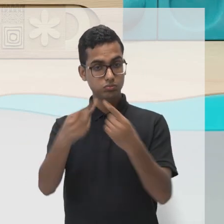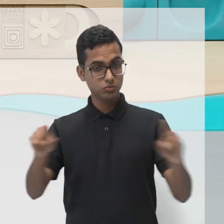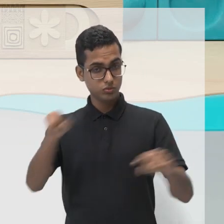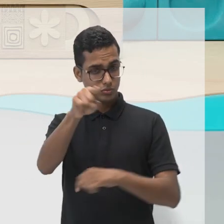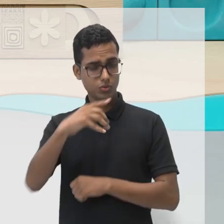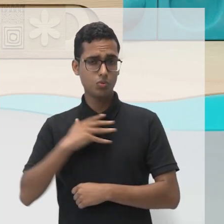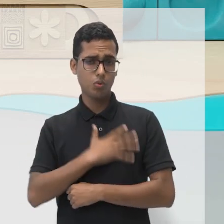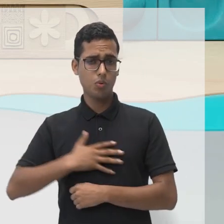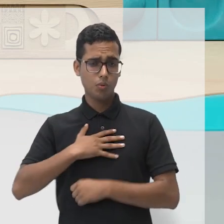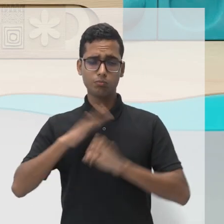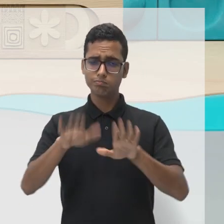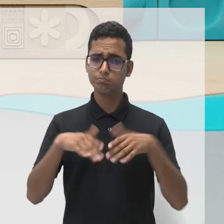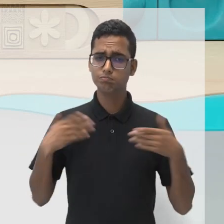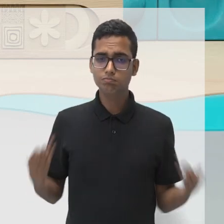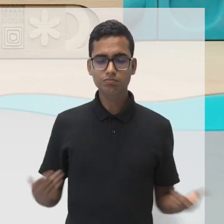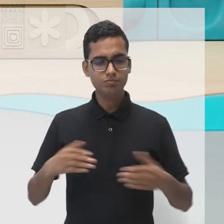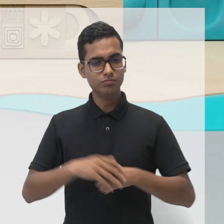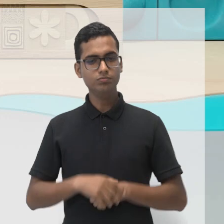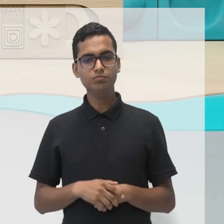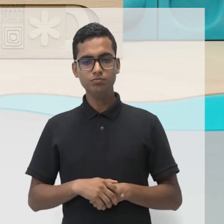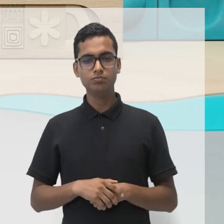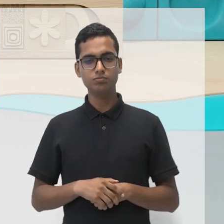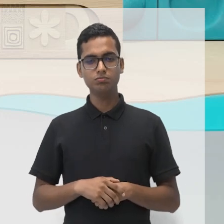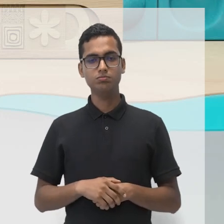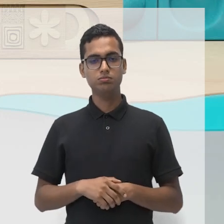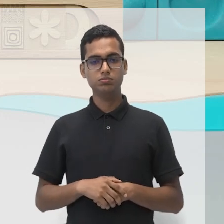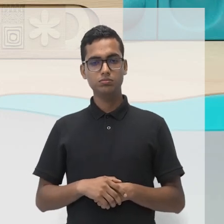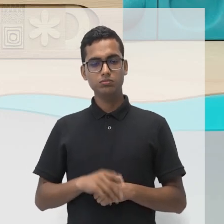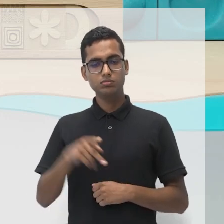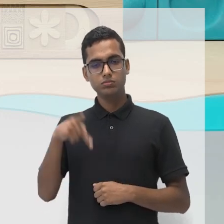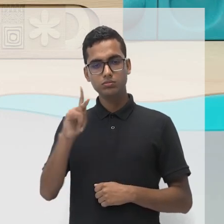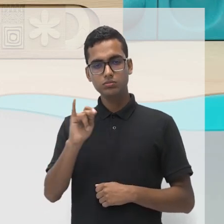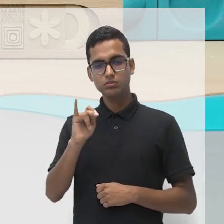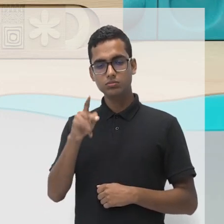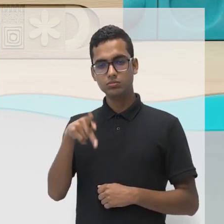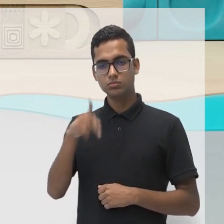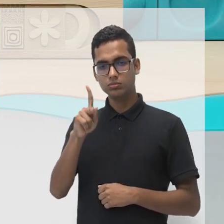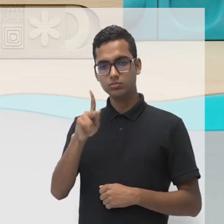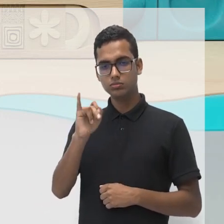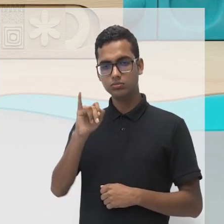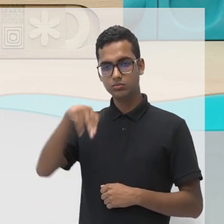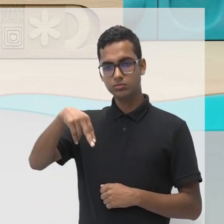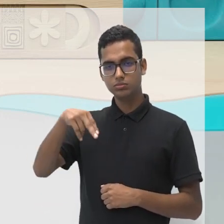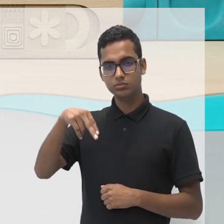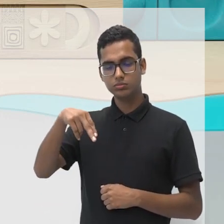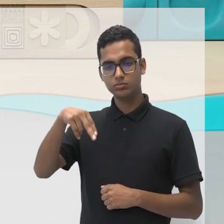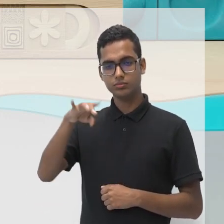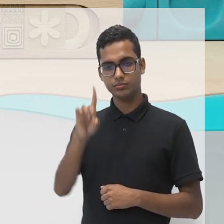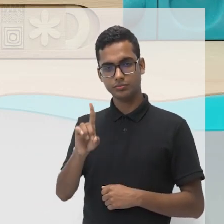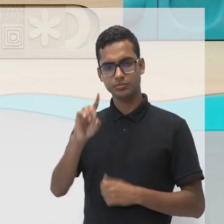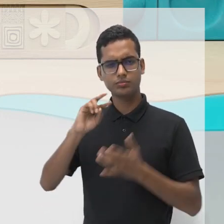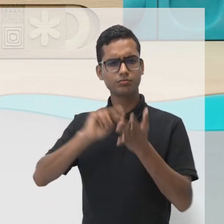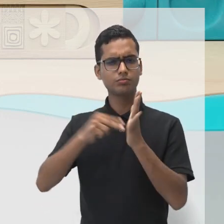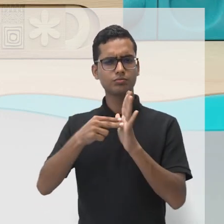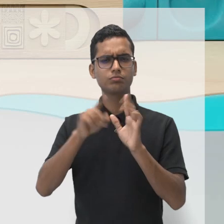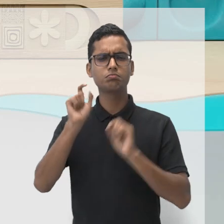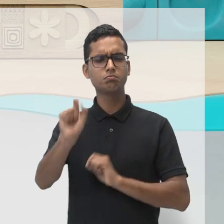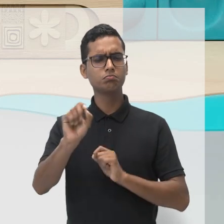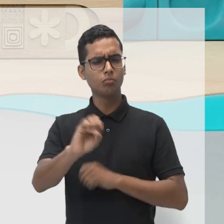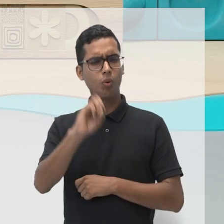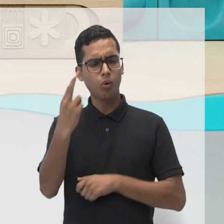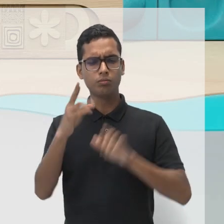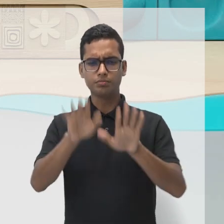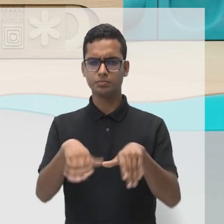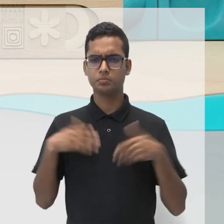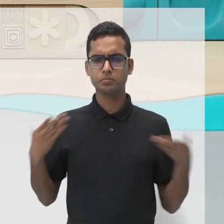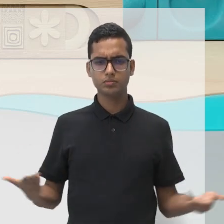Que tipo de música você gosta? A palavrinha kind, logo após o what, que é o meu pronome interrogativo, que significa o que